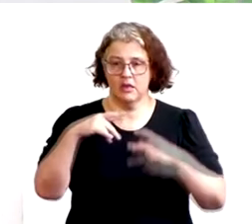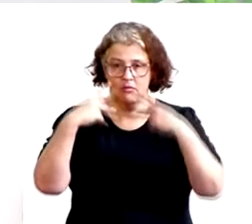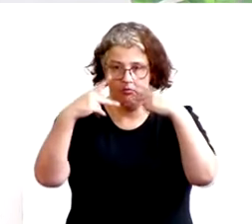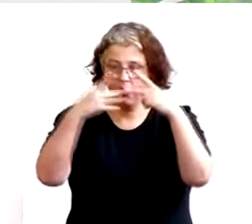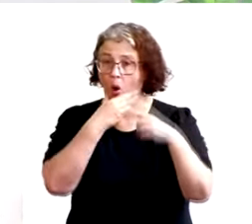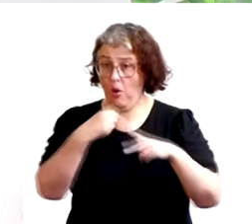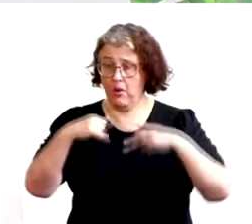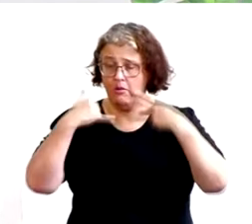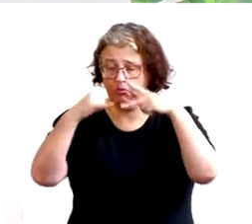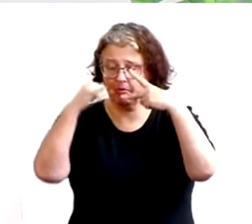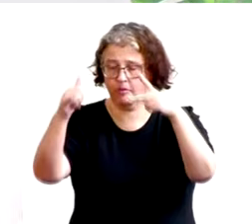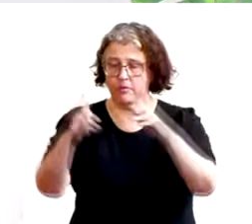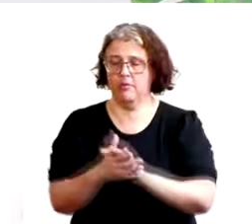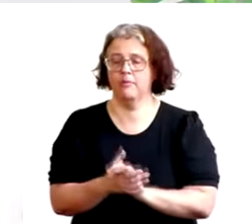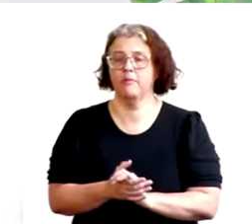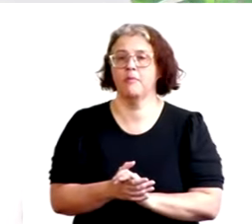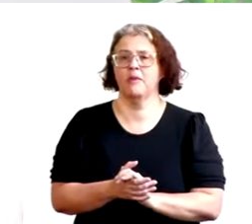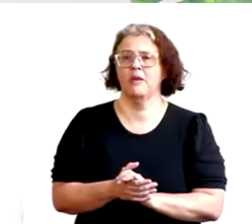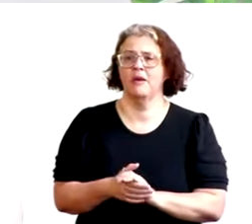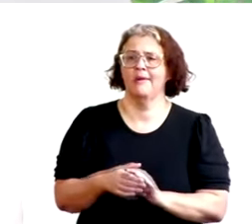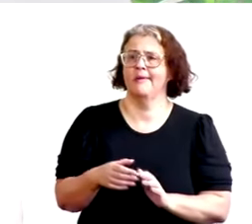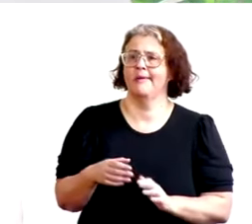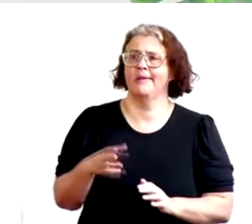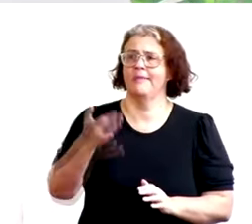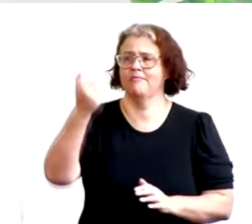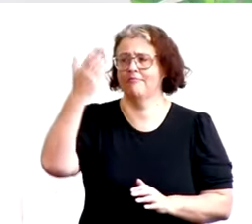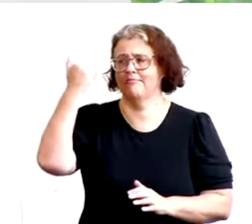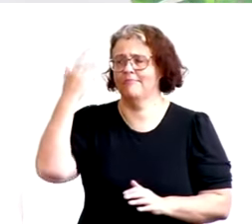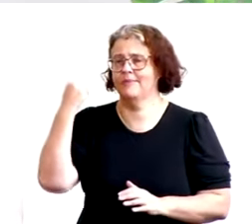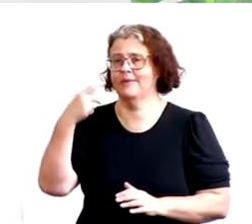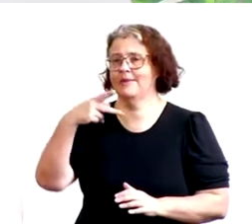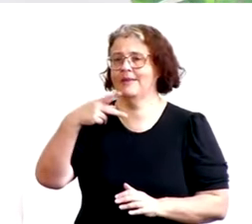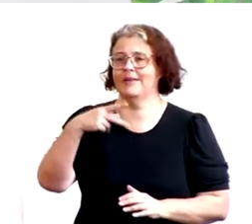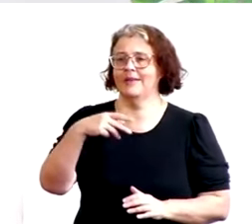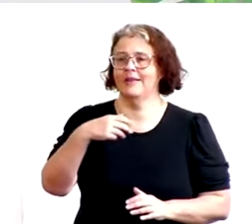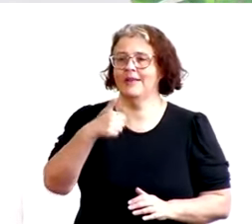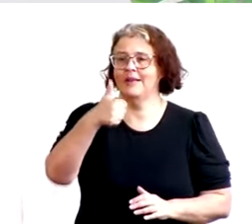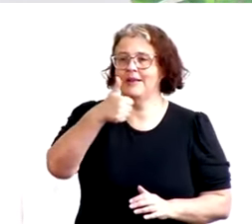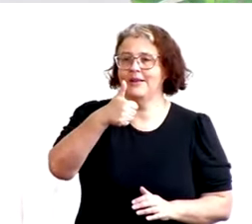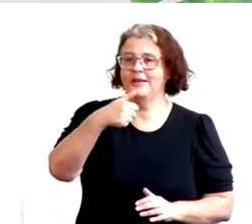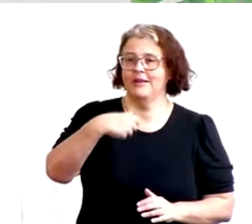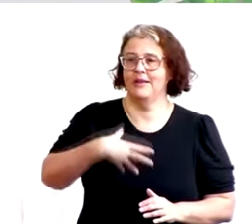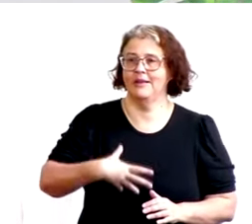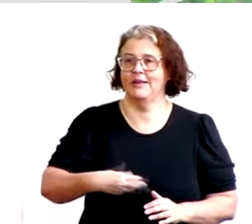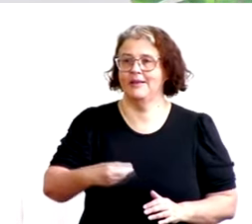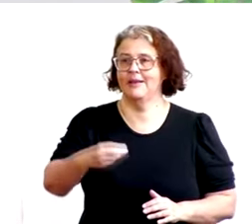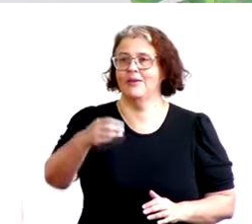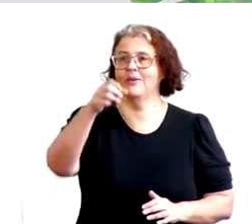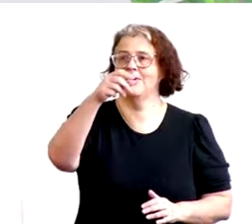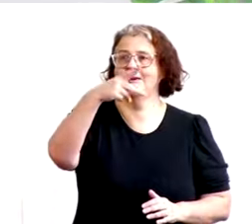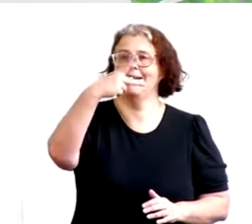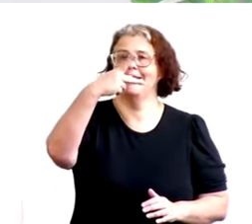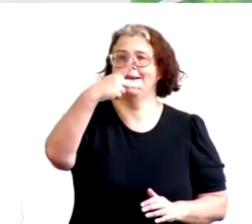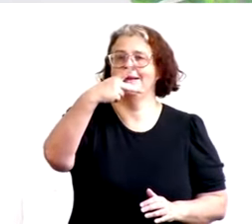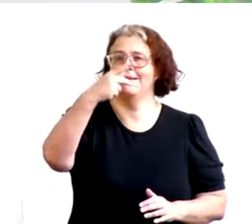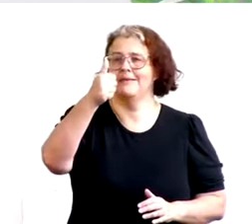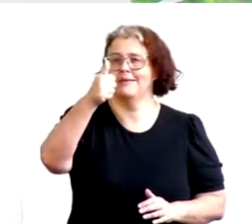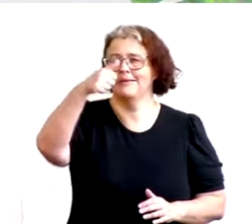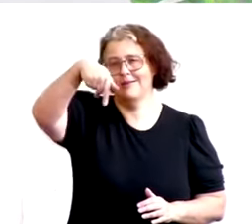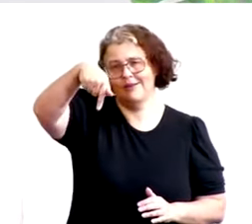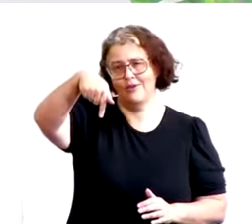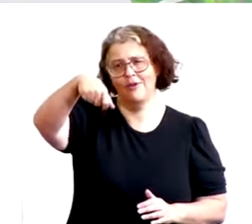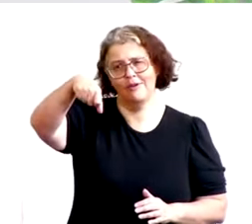viveu no século 19 e entre os anos de 1865